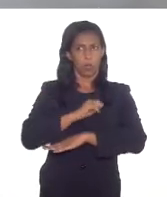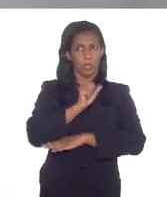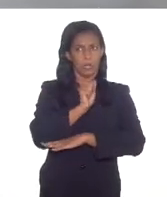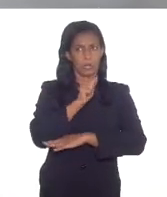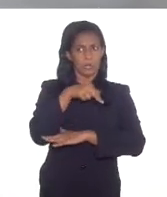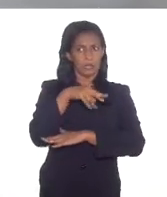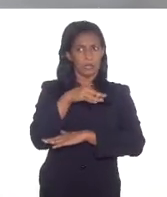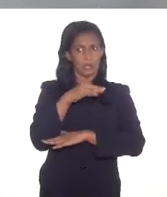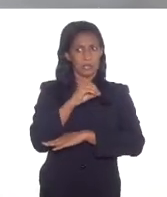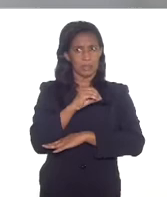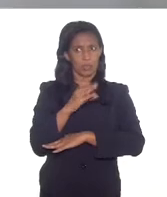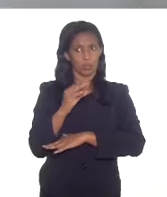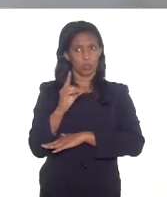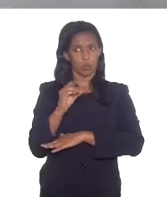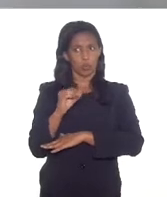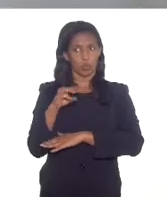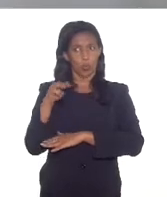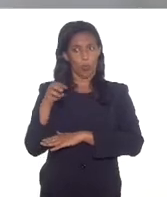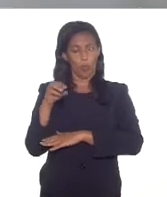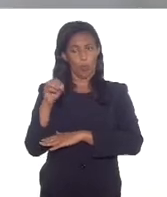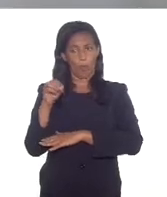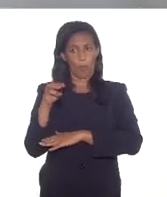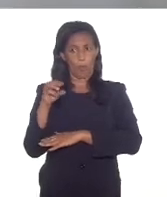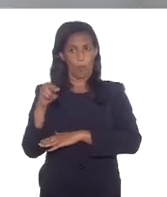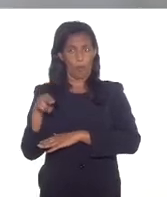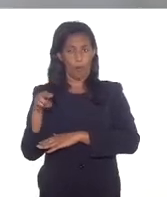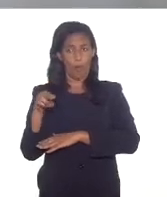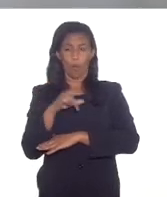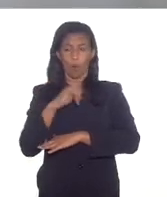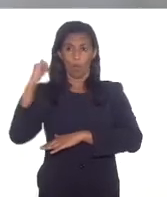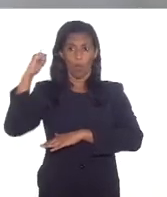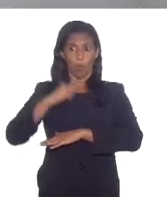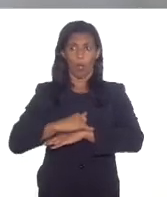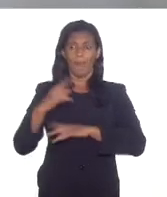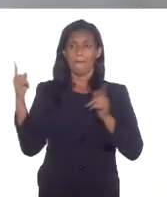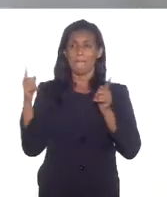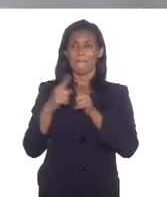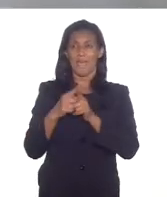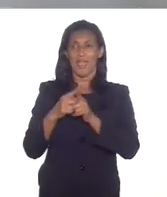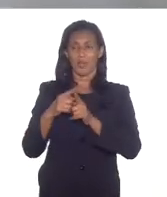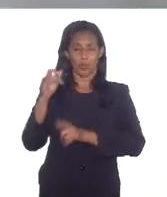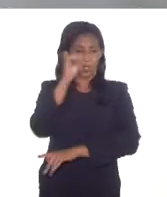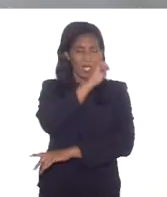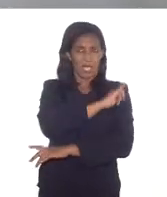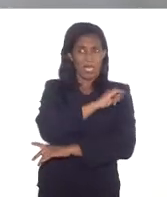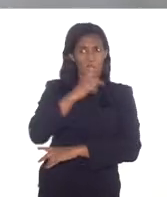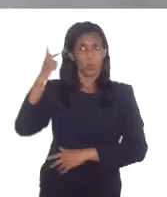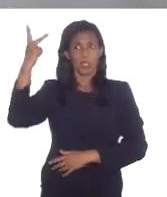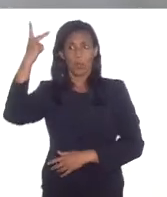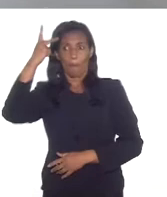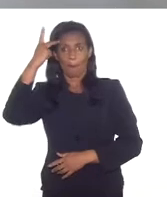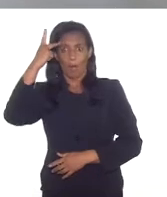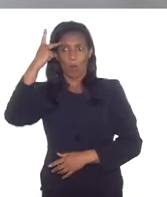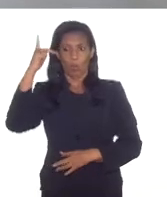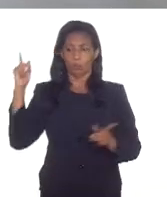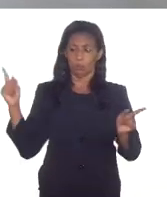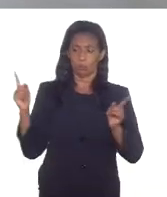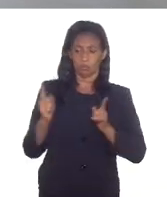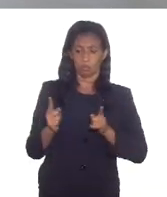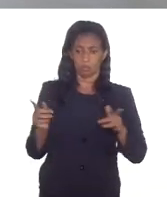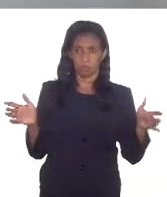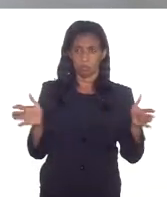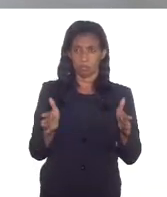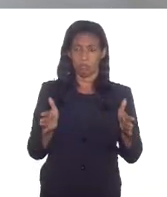voos executivos, para as pontes aéreas Rio-São Paulo, como originalmente foi concebido,